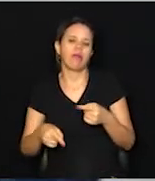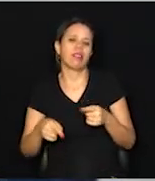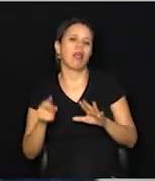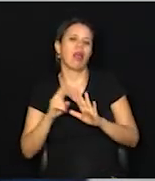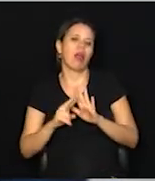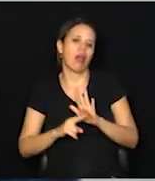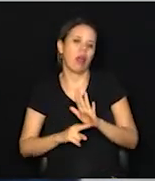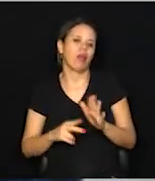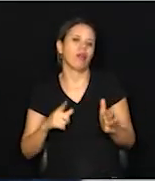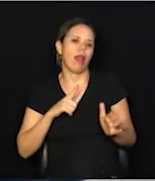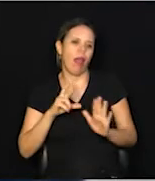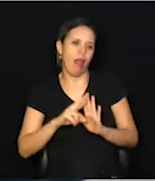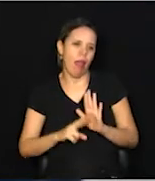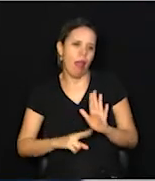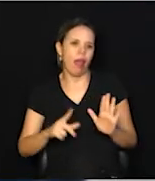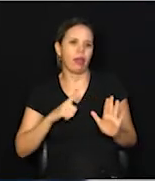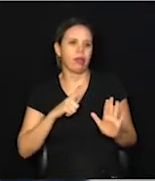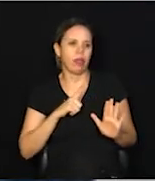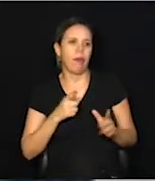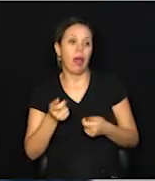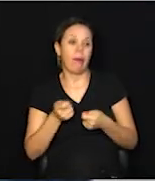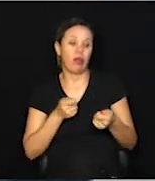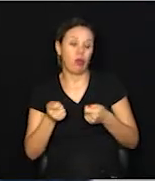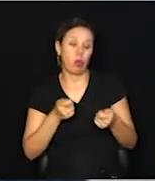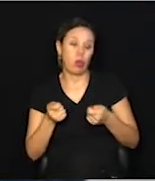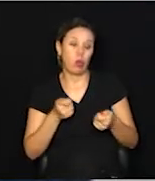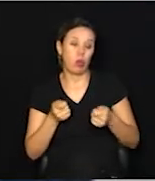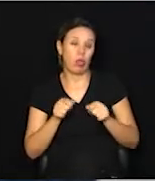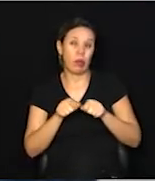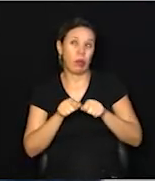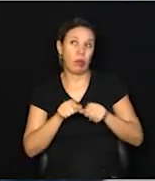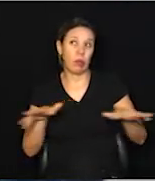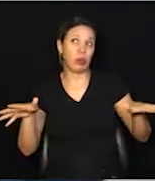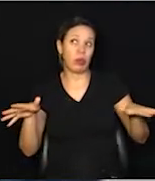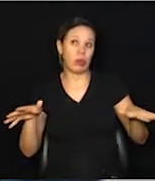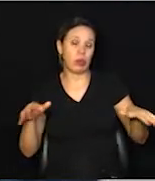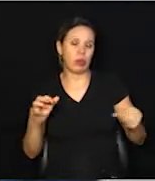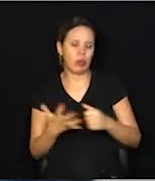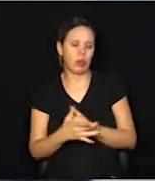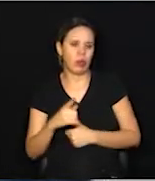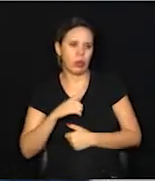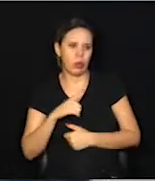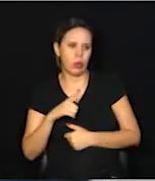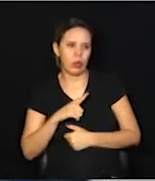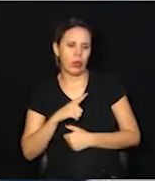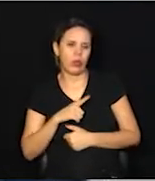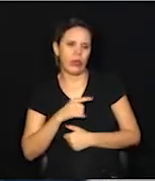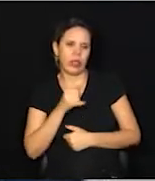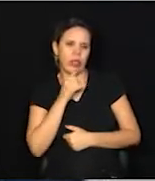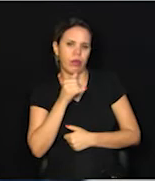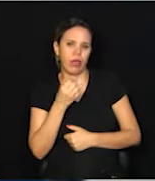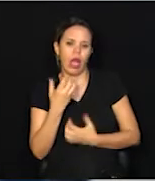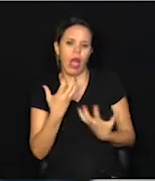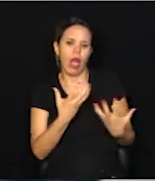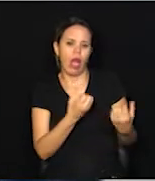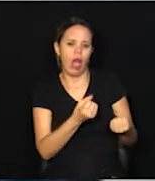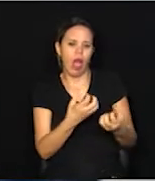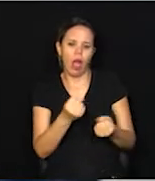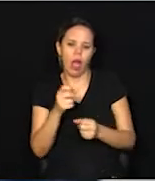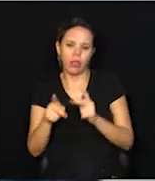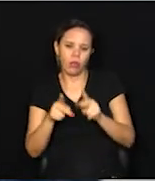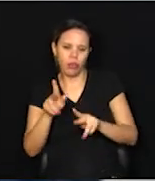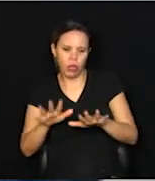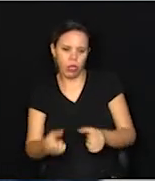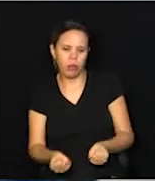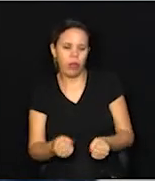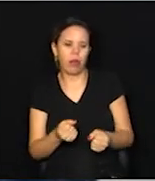melhora no controle da pandemia. Não é fácil. Teve uma recepção parcial da população, mas